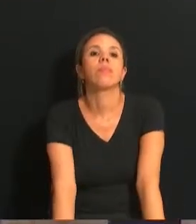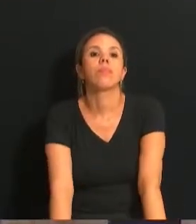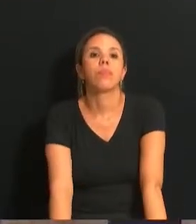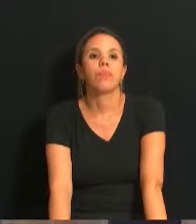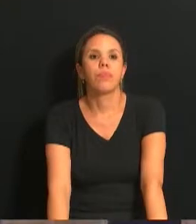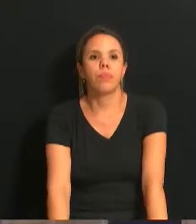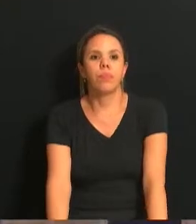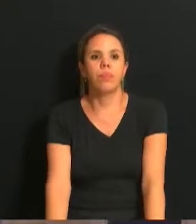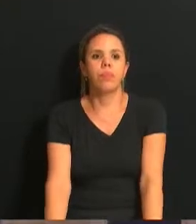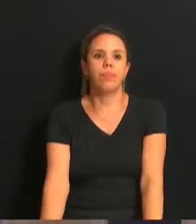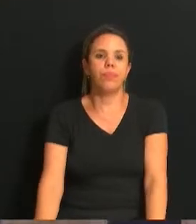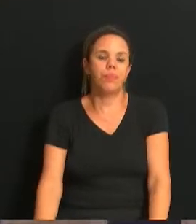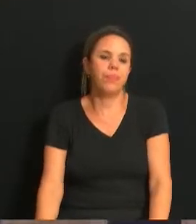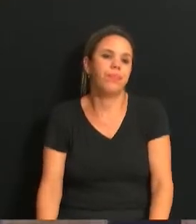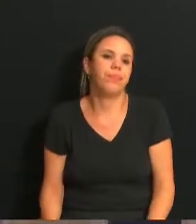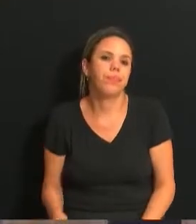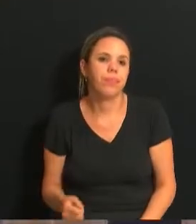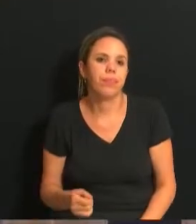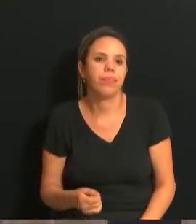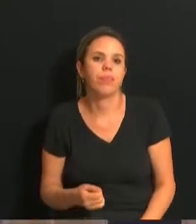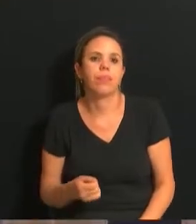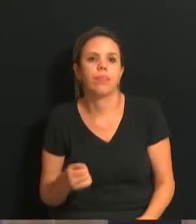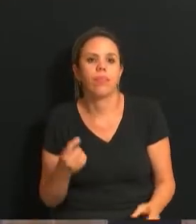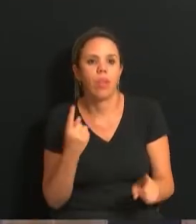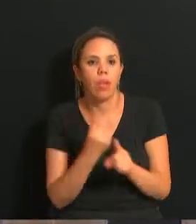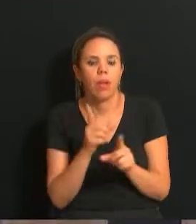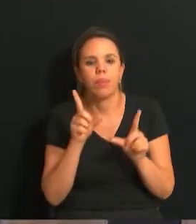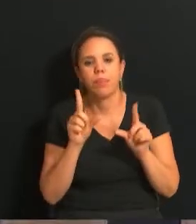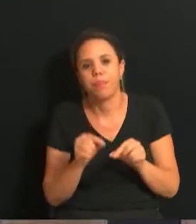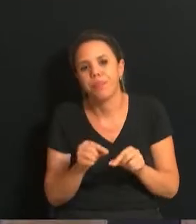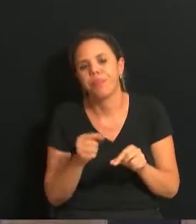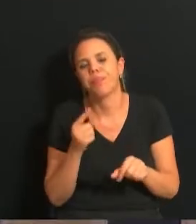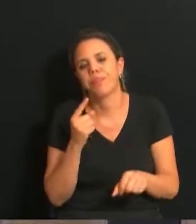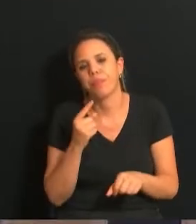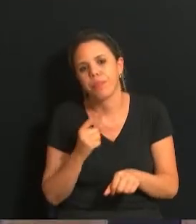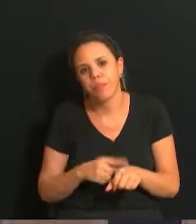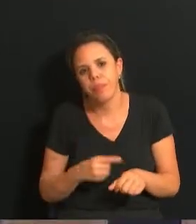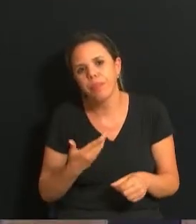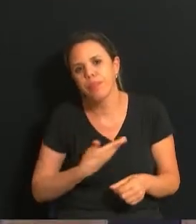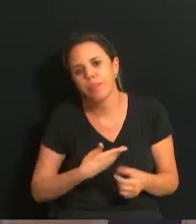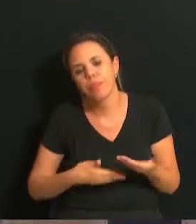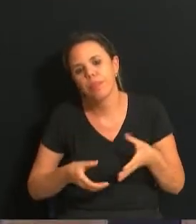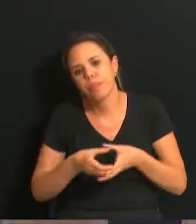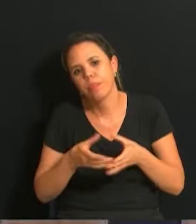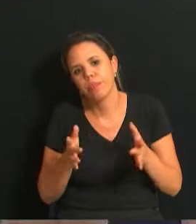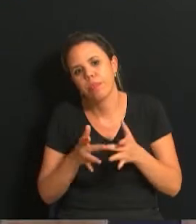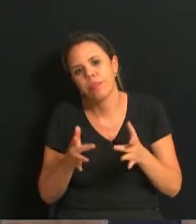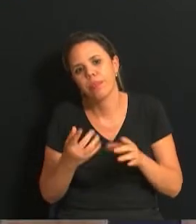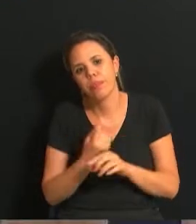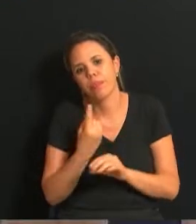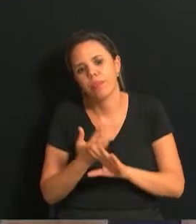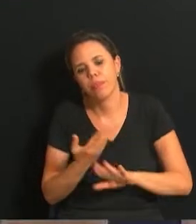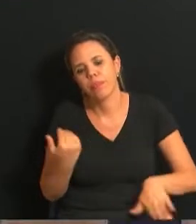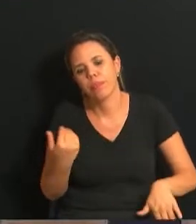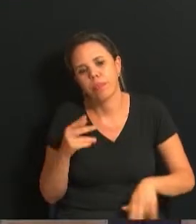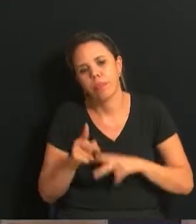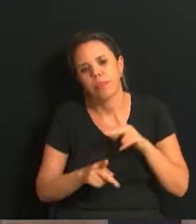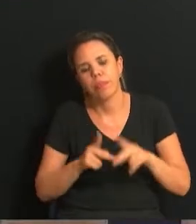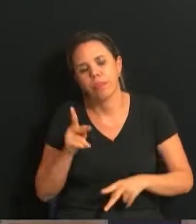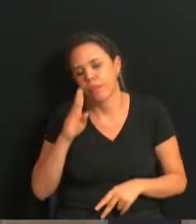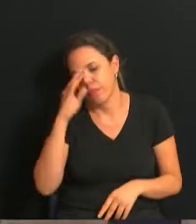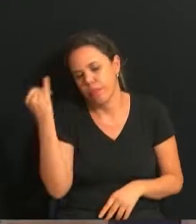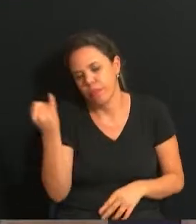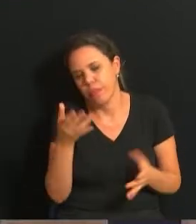gente viu menos os amigos, teve menos relação com as comunidades, e isso é fundamental, essa rede